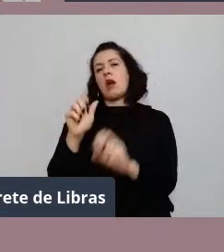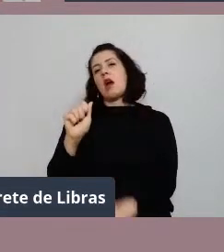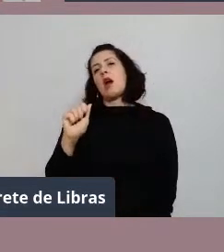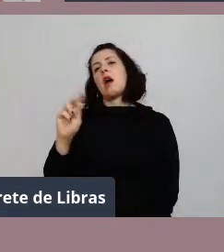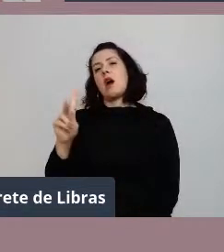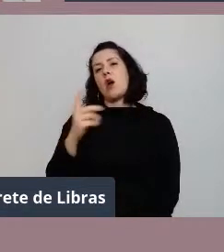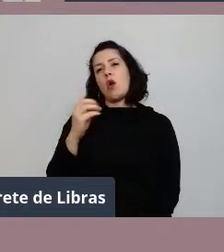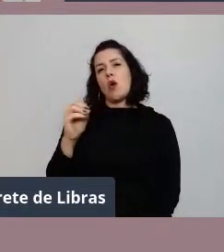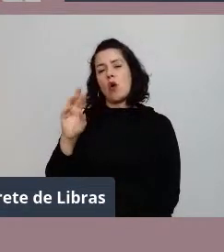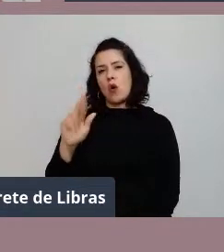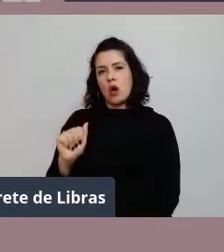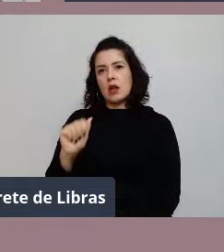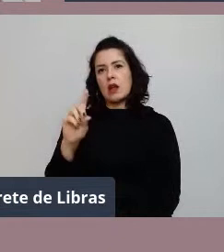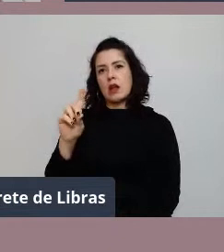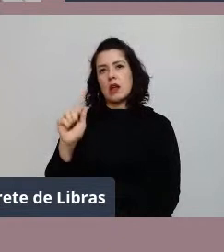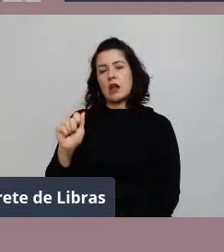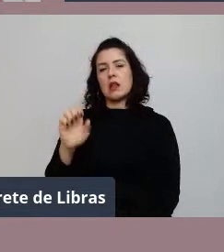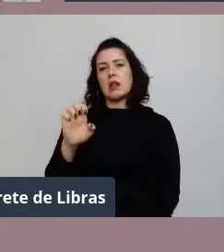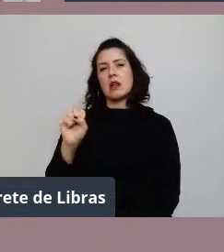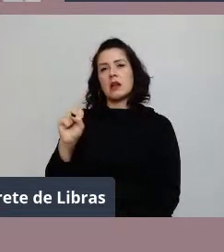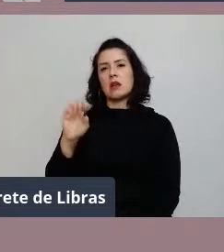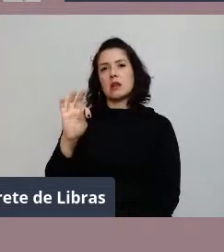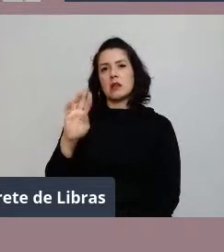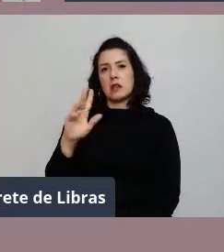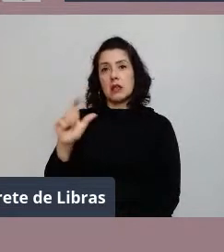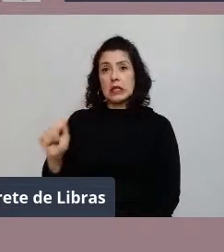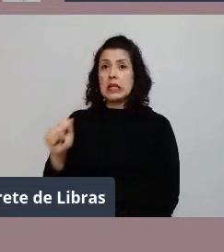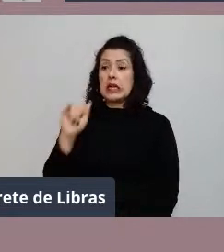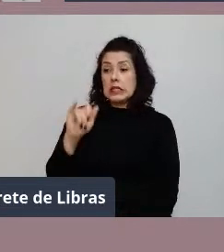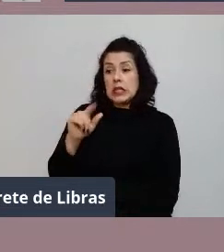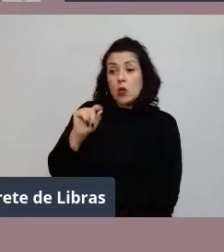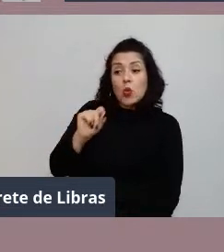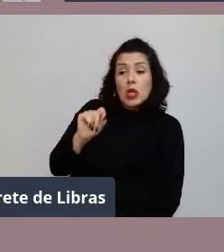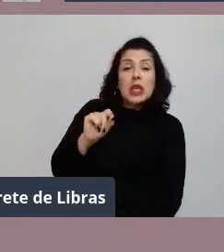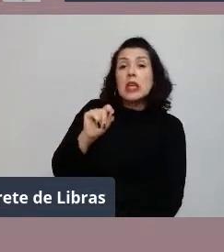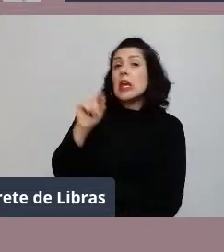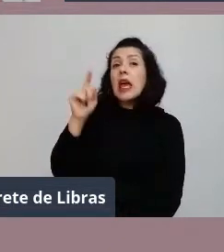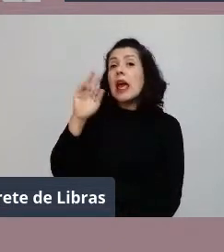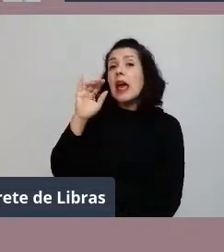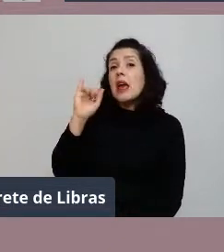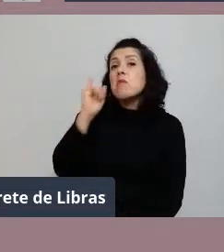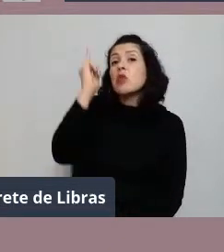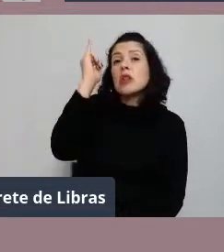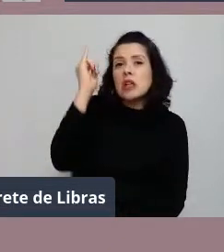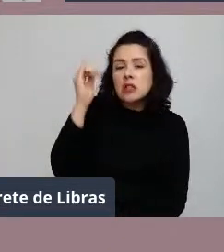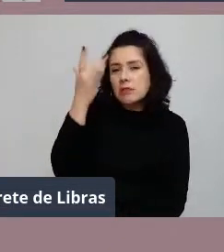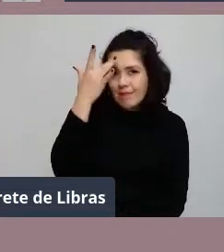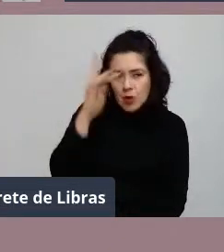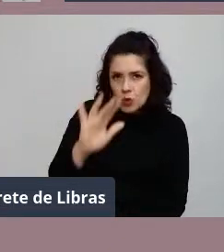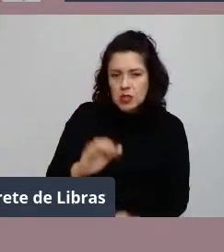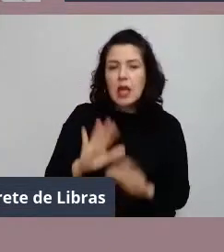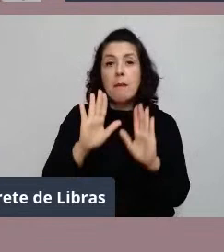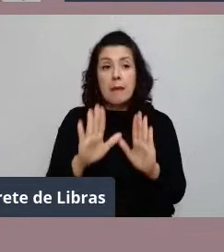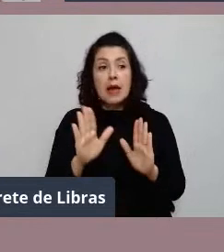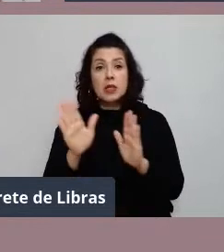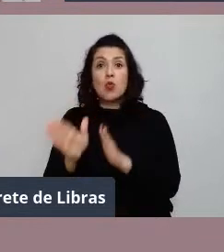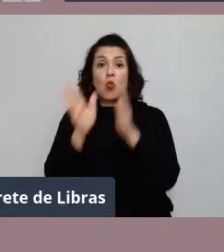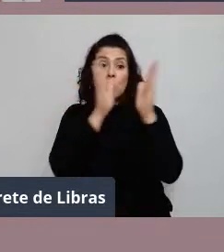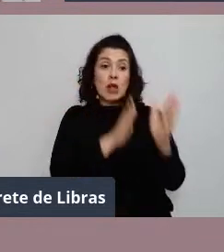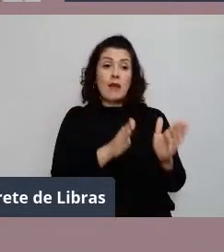eu colocaria assim, em destaque, tentando entender o que é relevante ou não. Mas no sopro de vida,